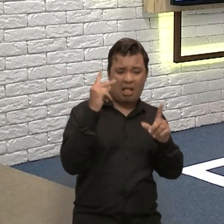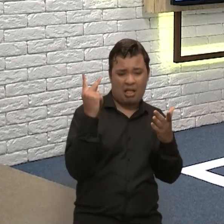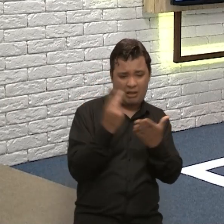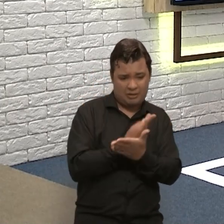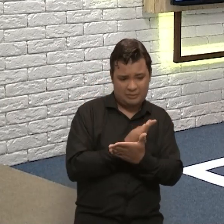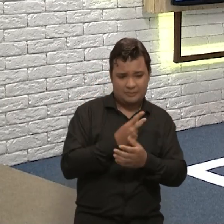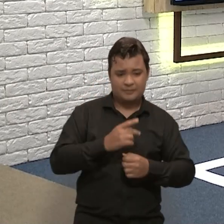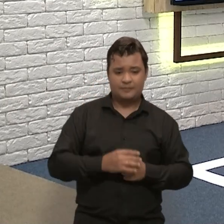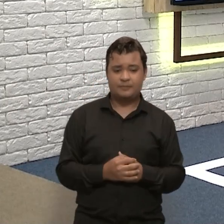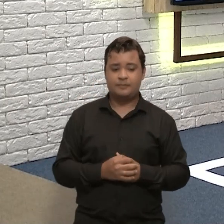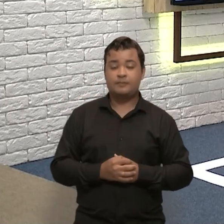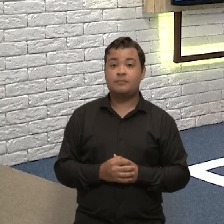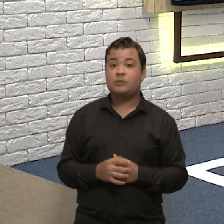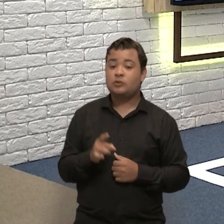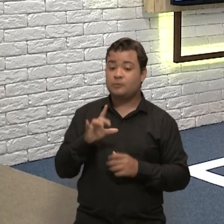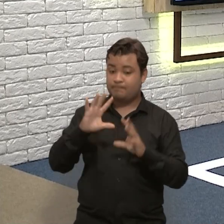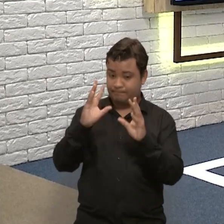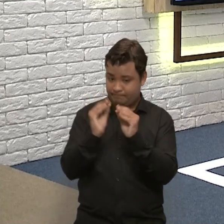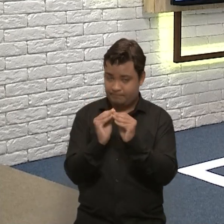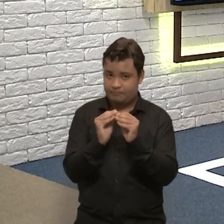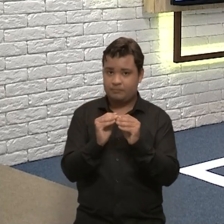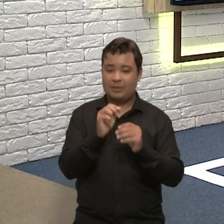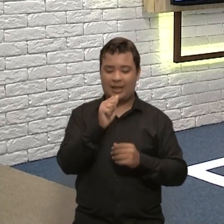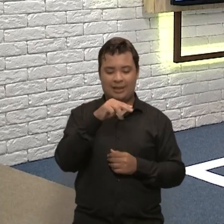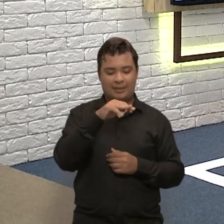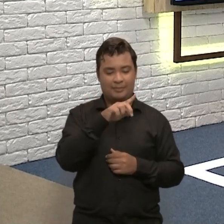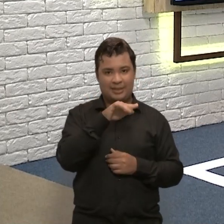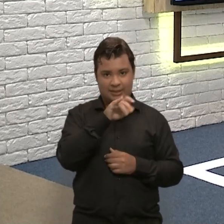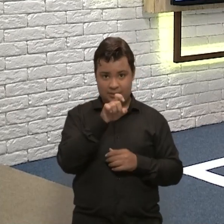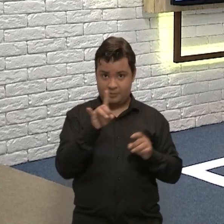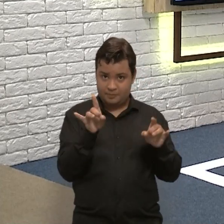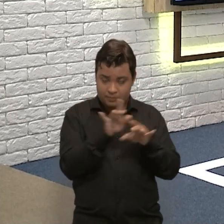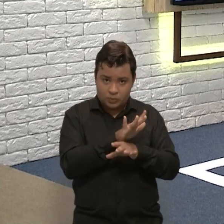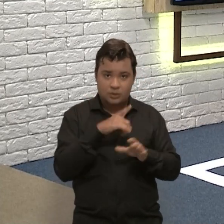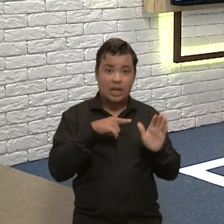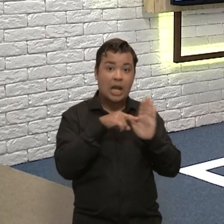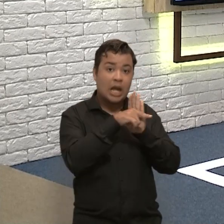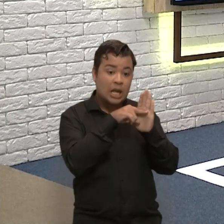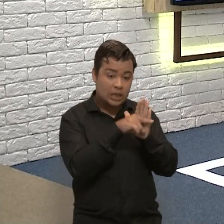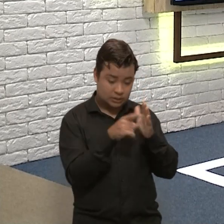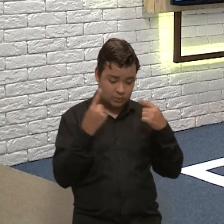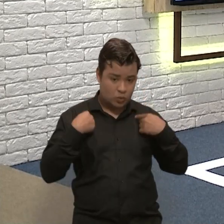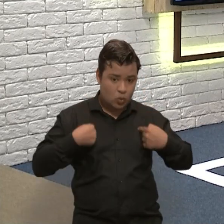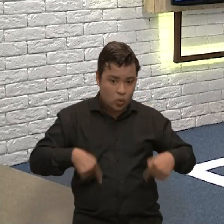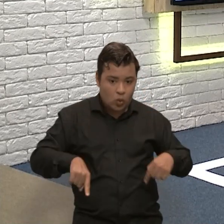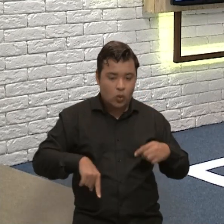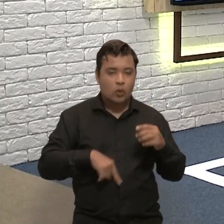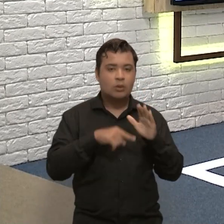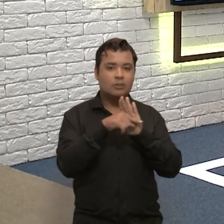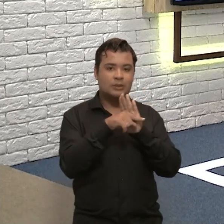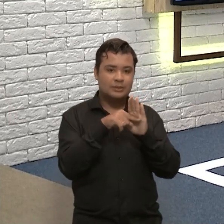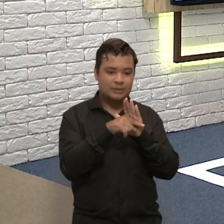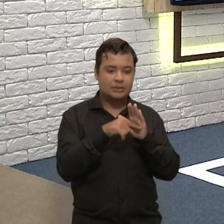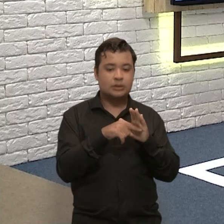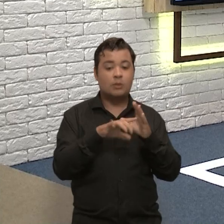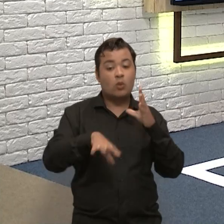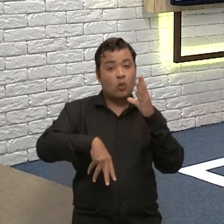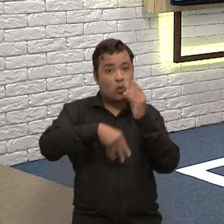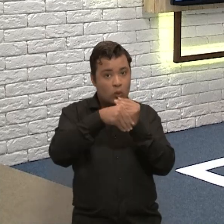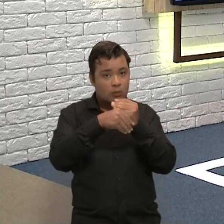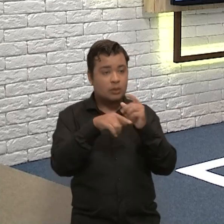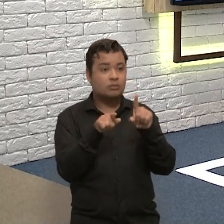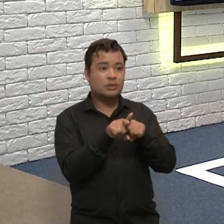pedir depois da anamnese, o exame físico, exames complementares, se necessário, e aí a conduta, né, a